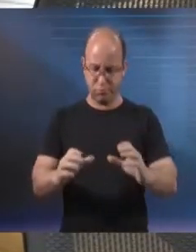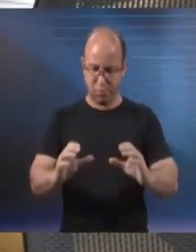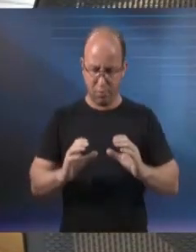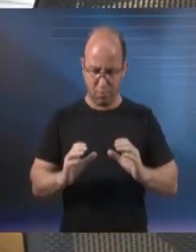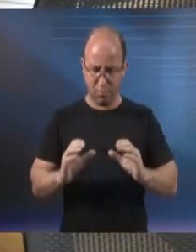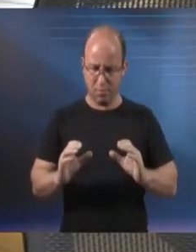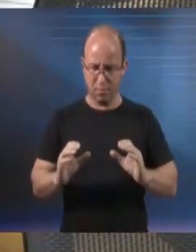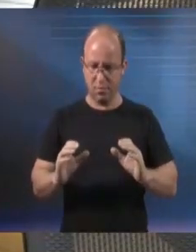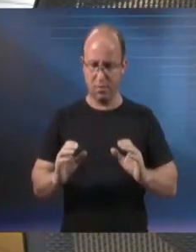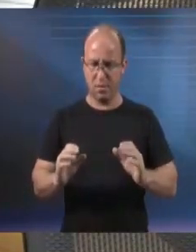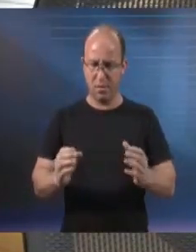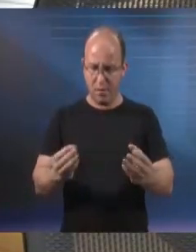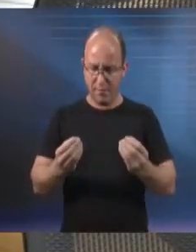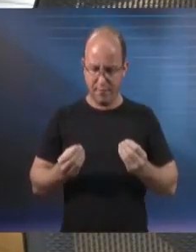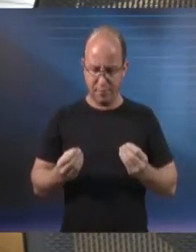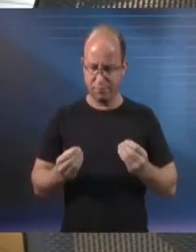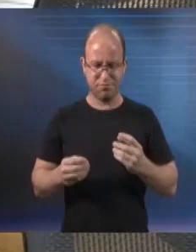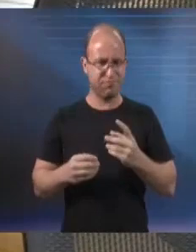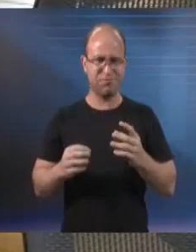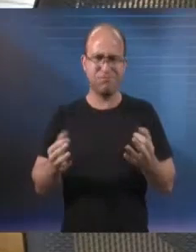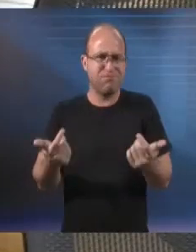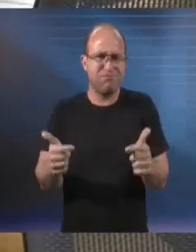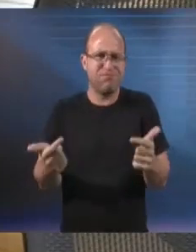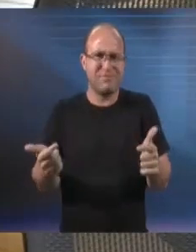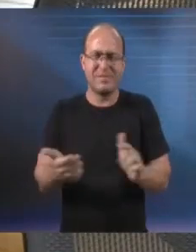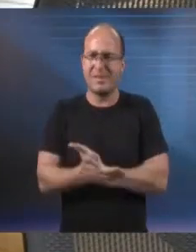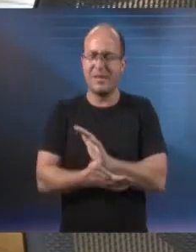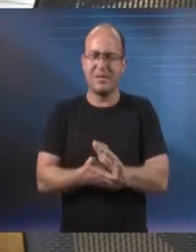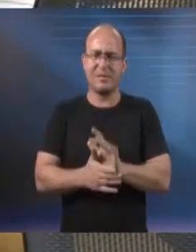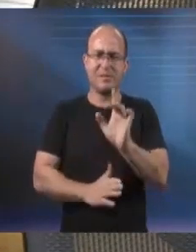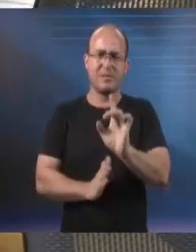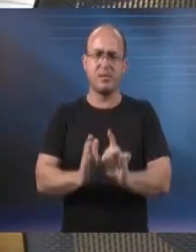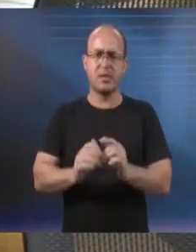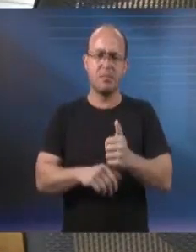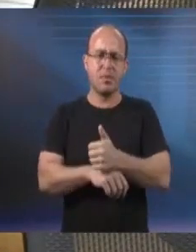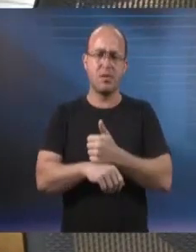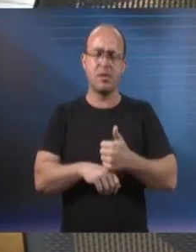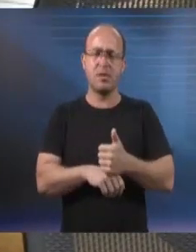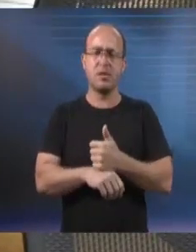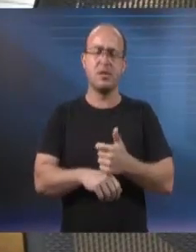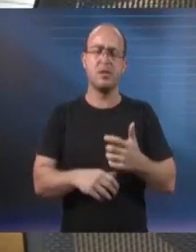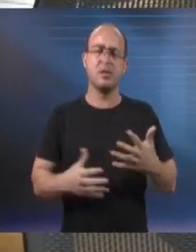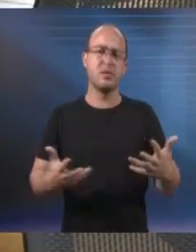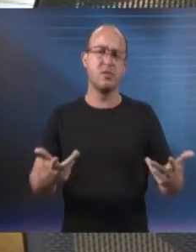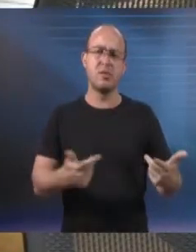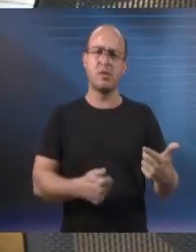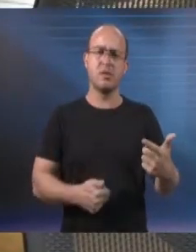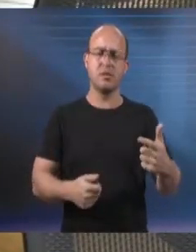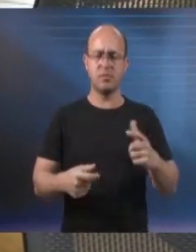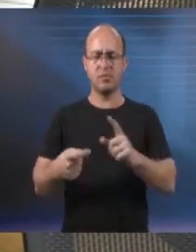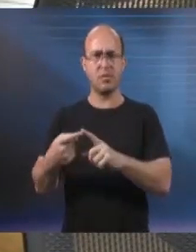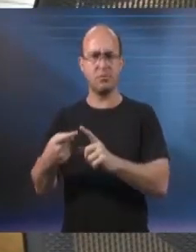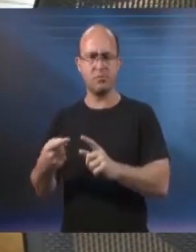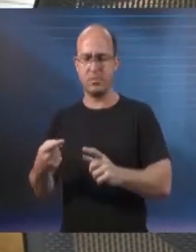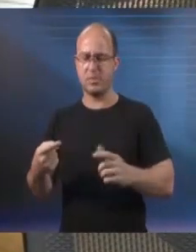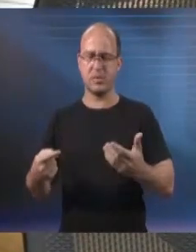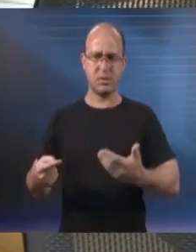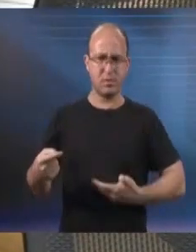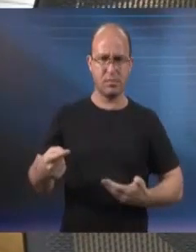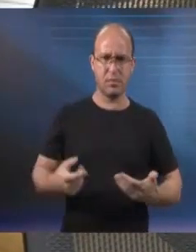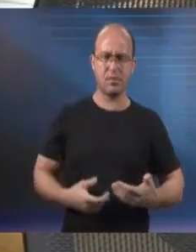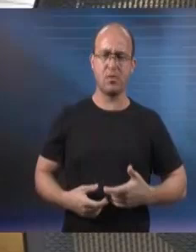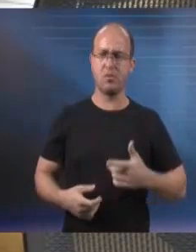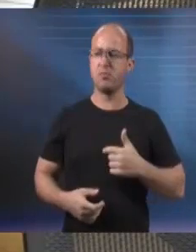nenhum, deputado Taveira, resultado de retorno na melhoria da qualidade dos serviços públicos. Ontem eu estive